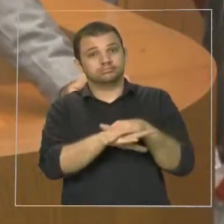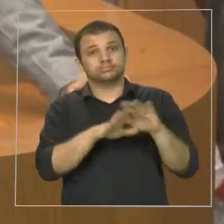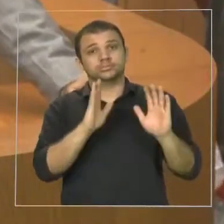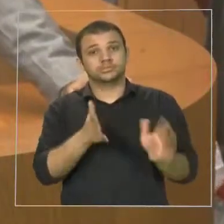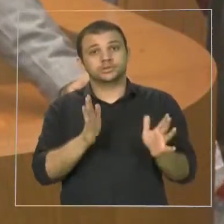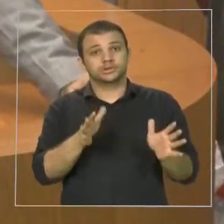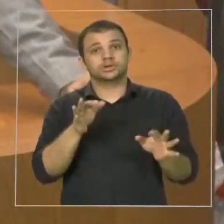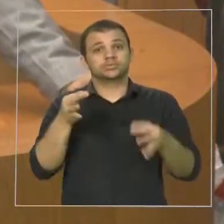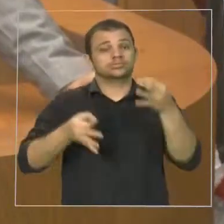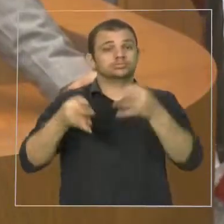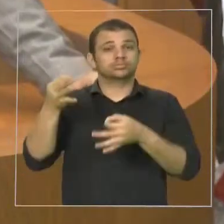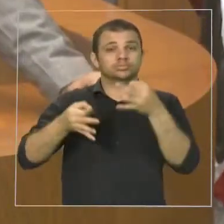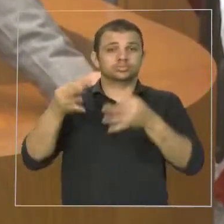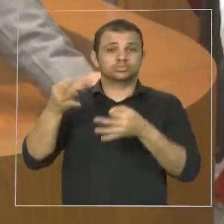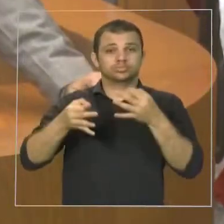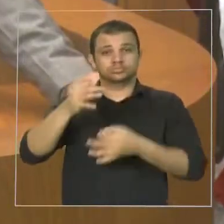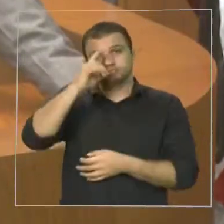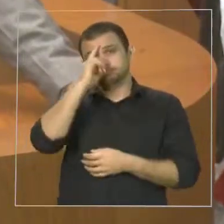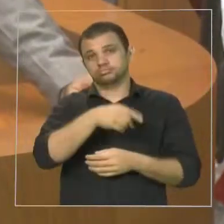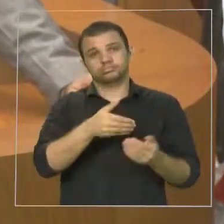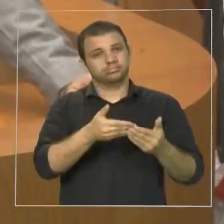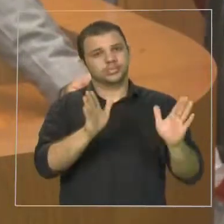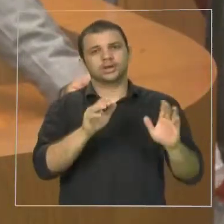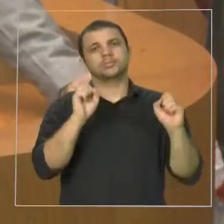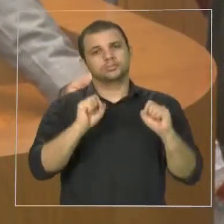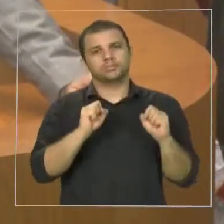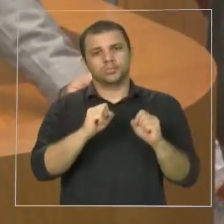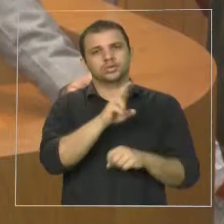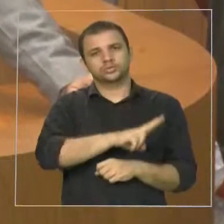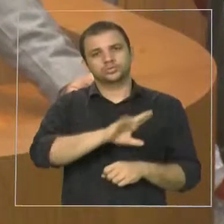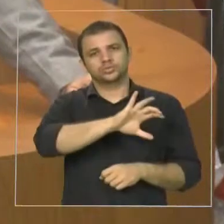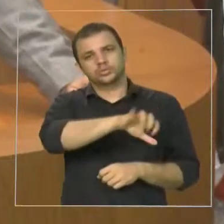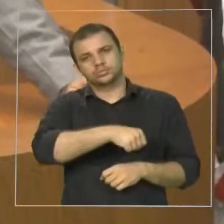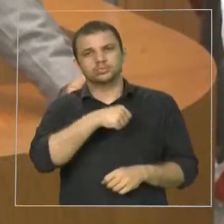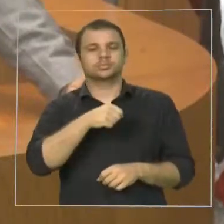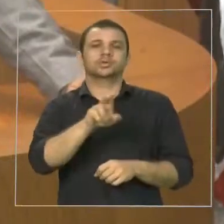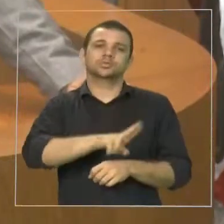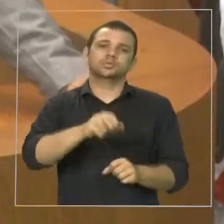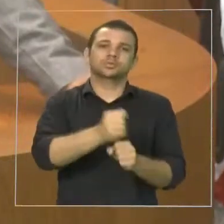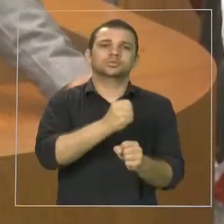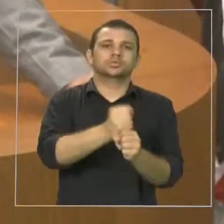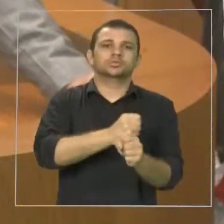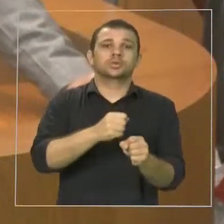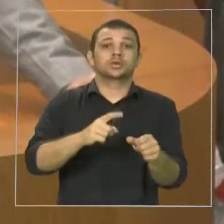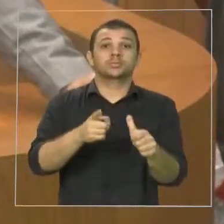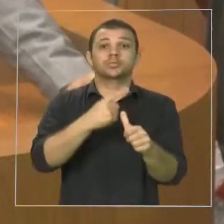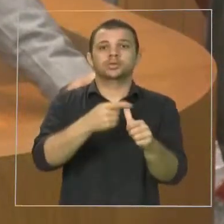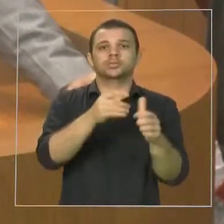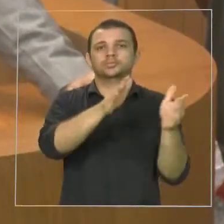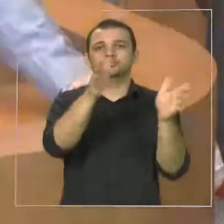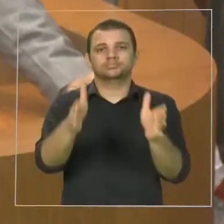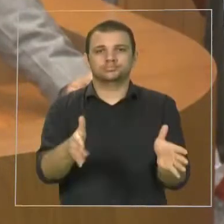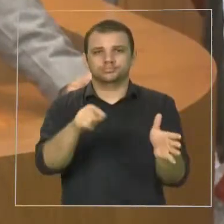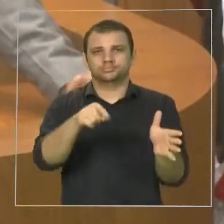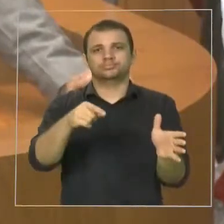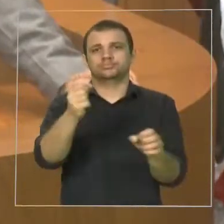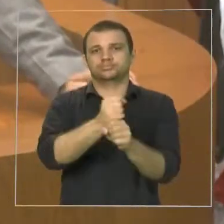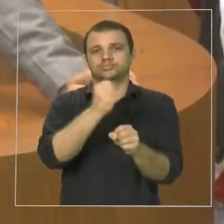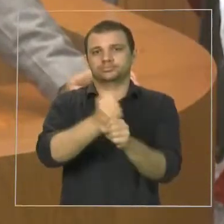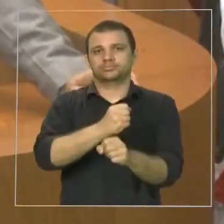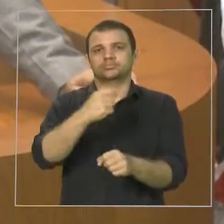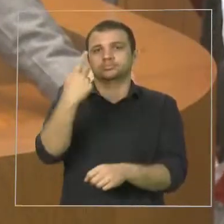da justiça, que foi usado também para que se pudesse fazer a primeira parte do Hospital